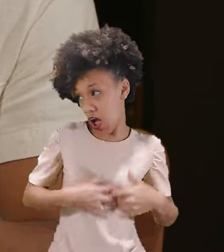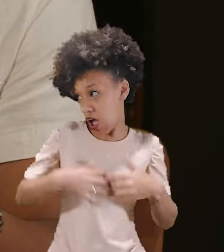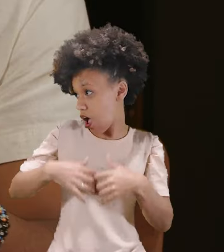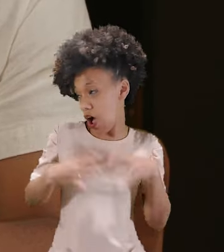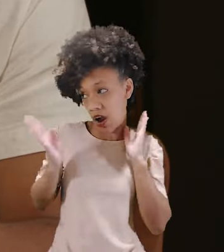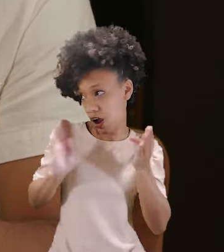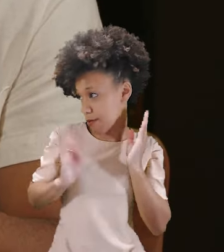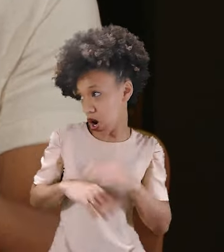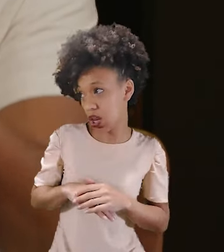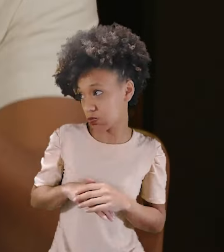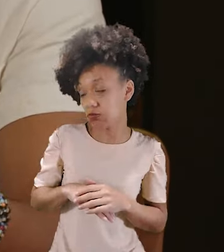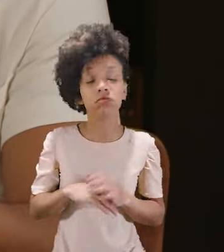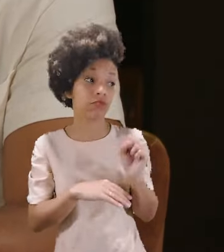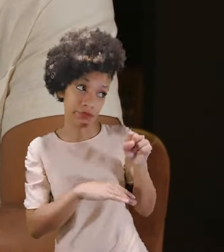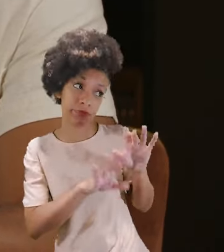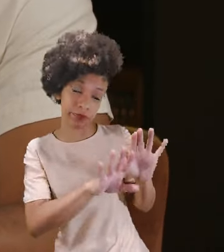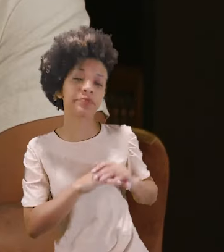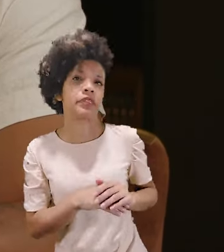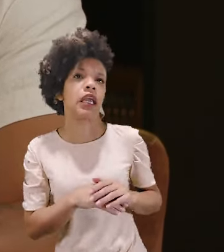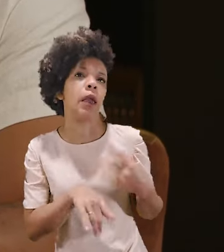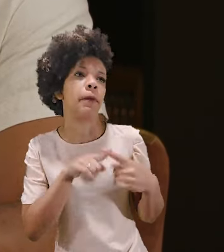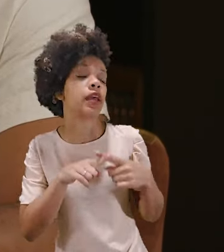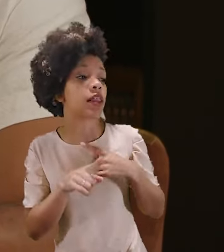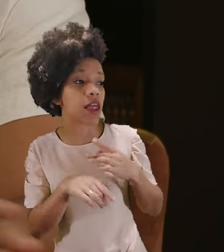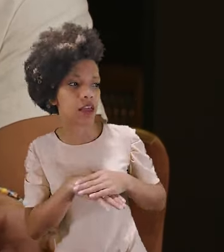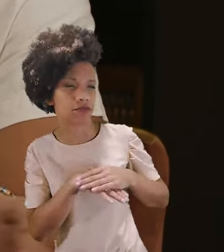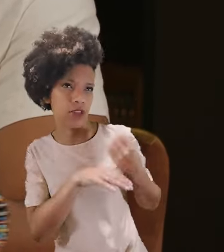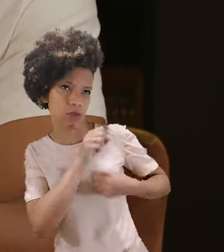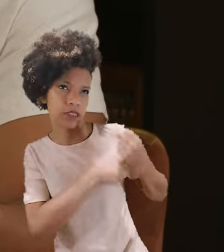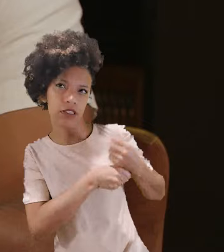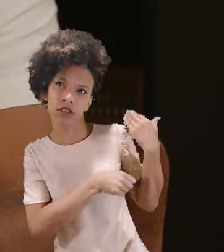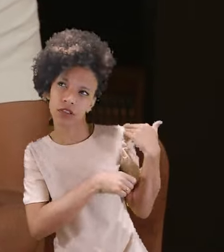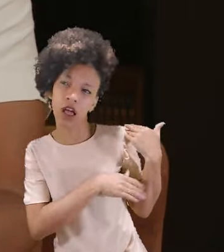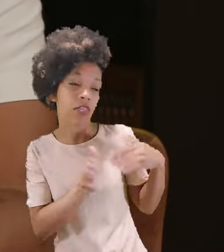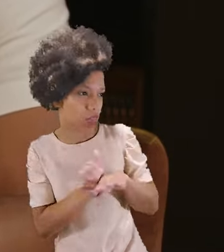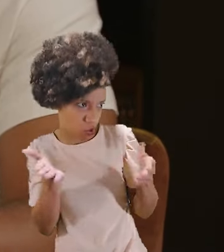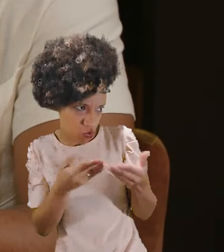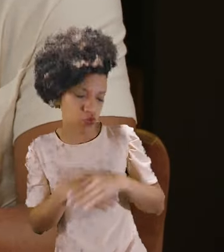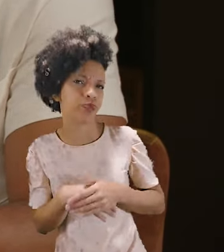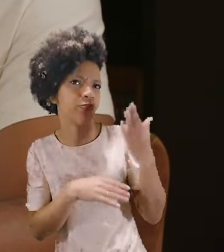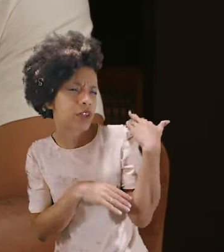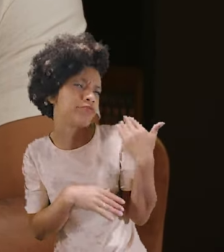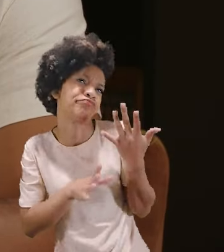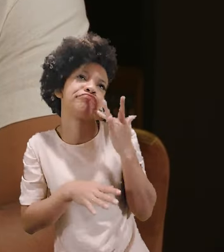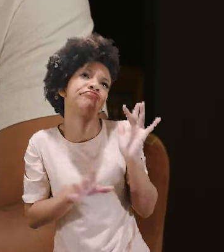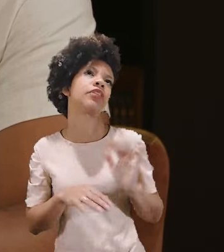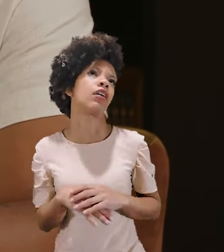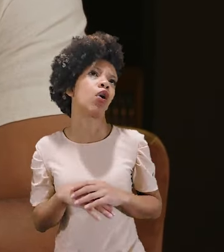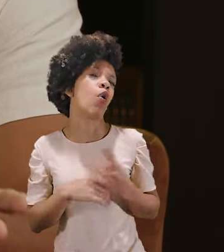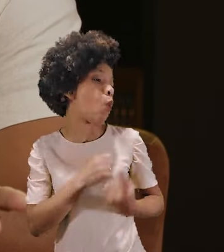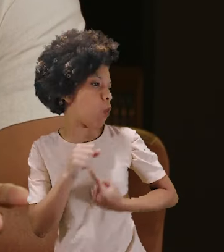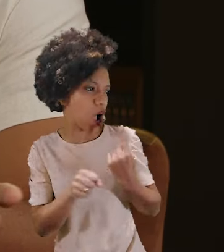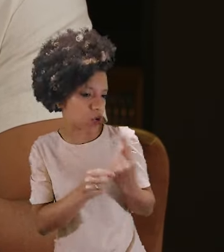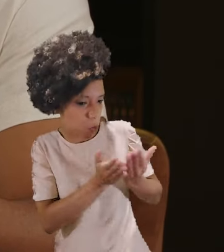caminhão caminhoneiro caminhoneiro exatamente também tem porque pedra ela também cara que ano passado a galera que tá até hoje assim vou passar a ficar esperando ela lá